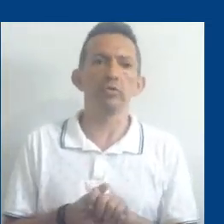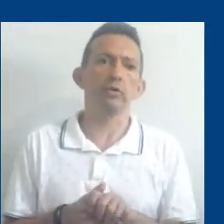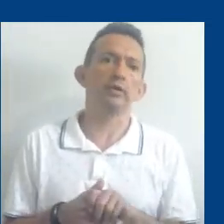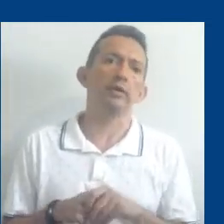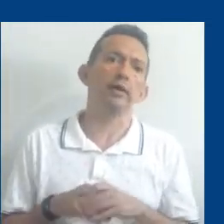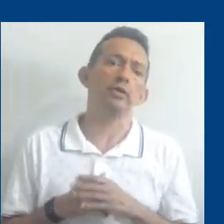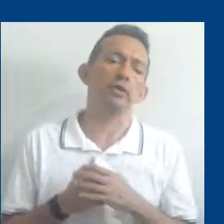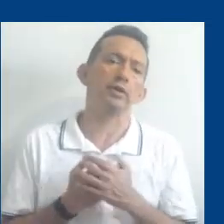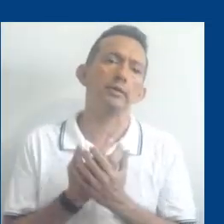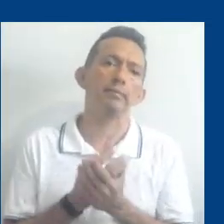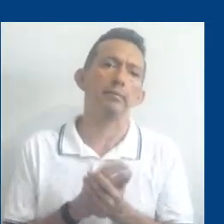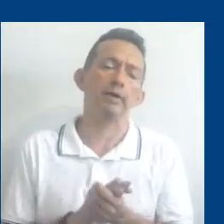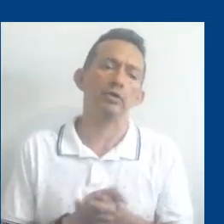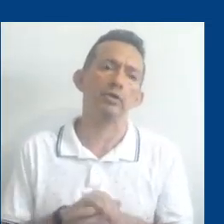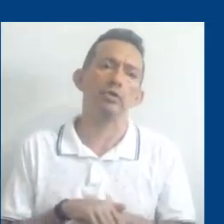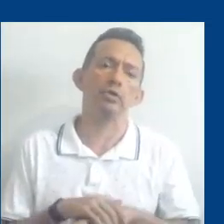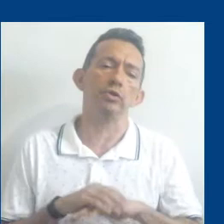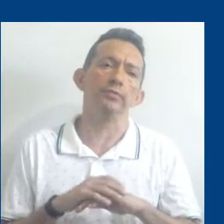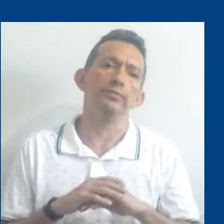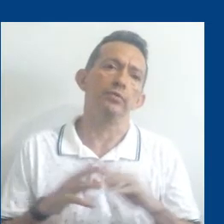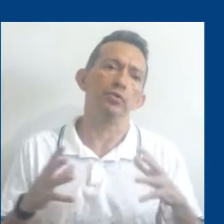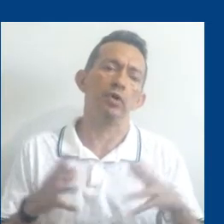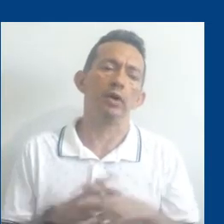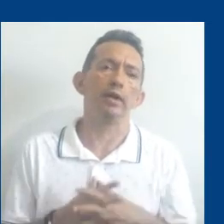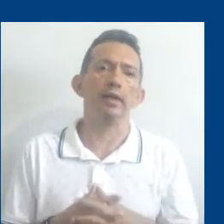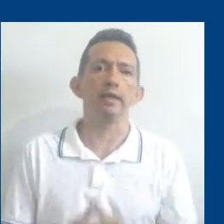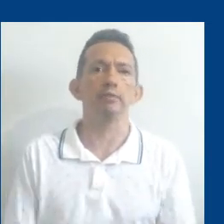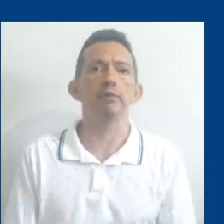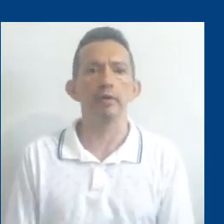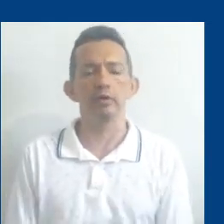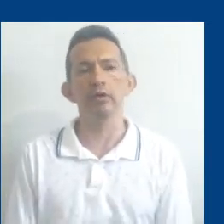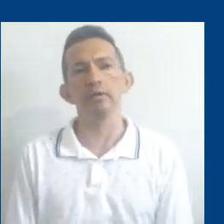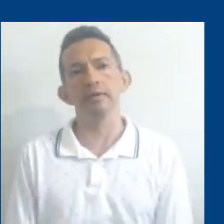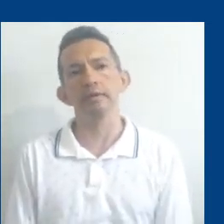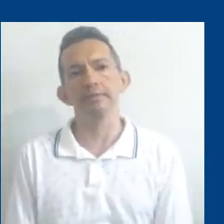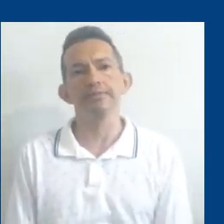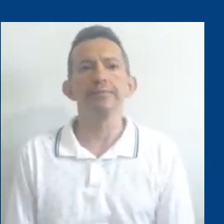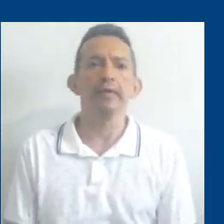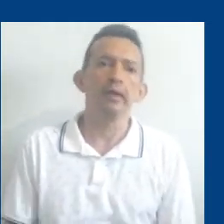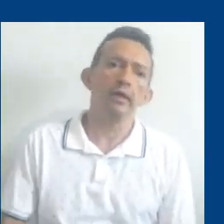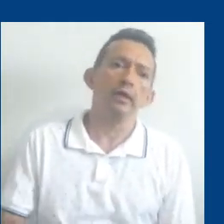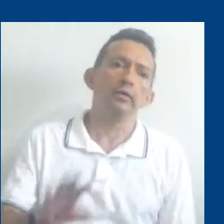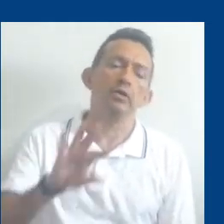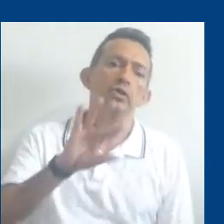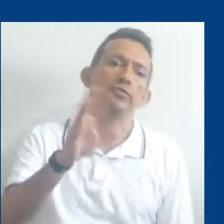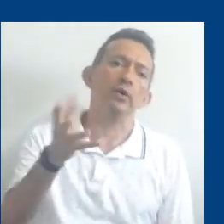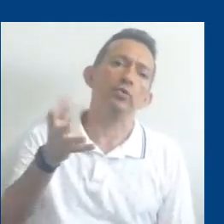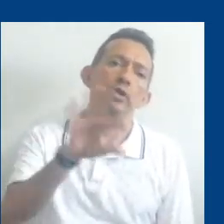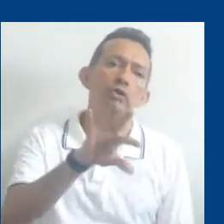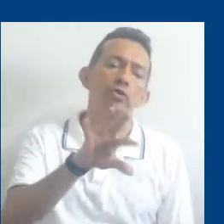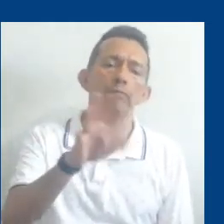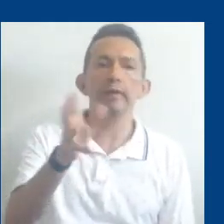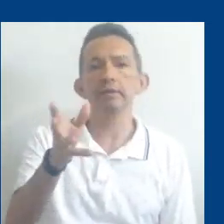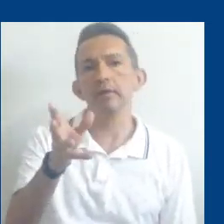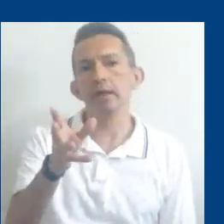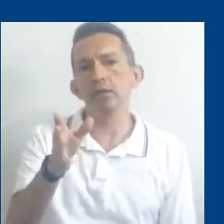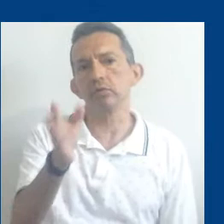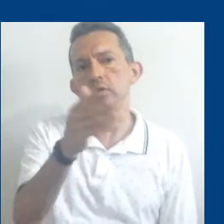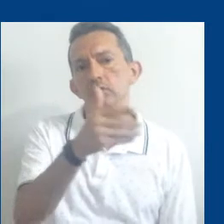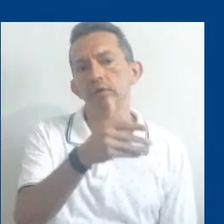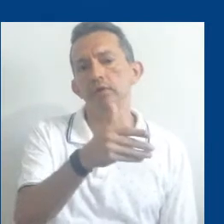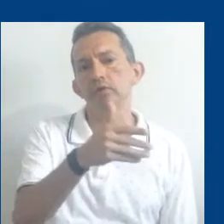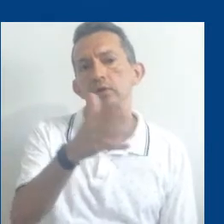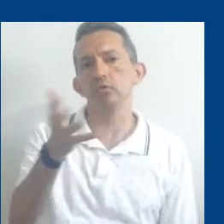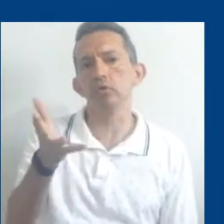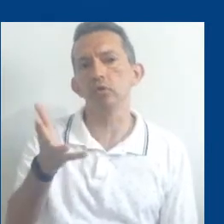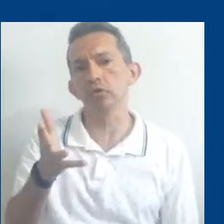Dando continuidade aí a essa parte de organelas membranosas, a gente falou do retículo endoplasmático,